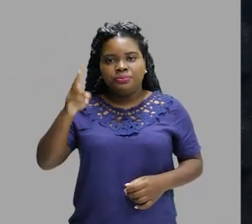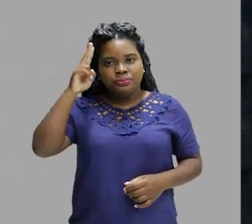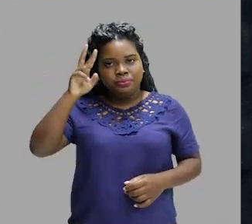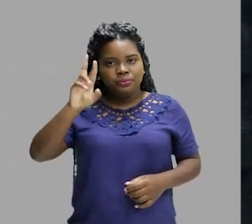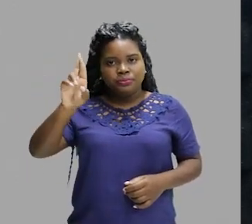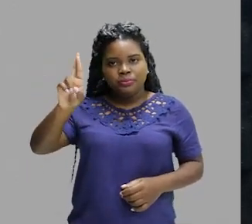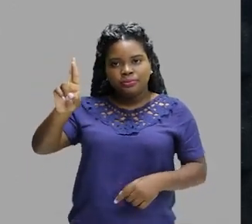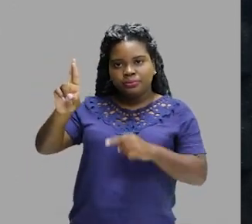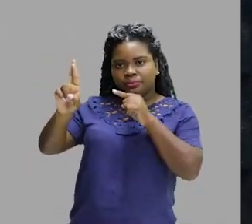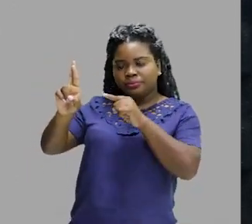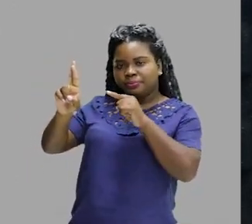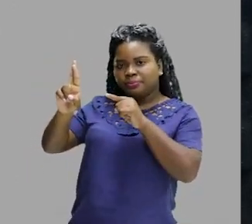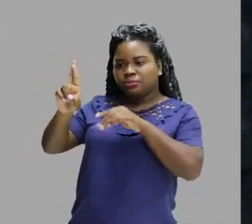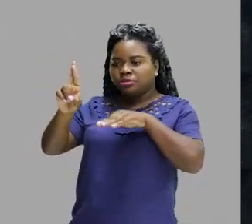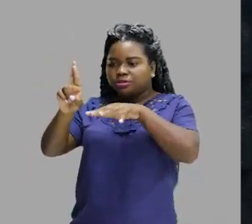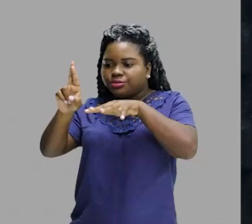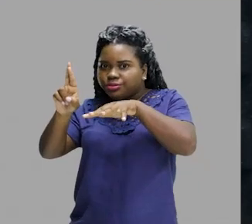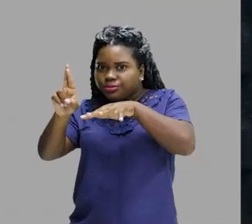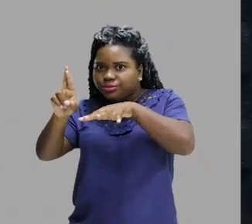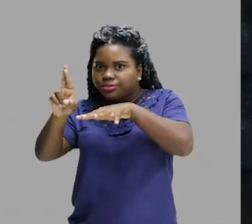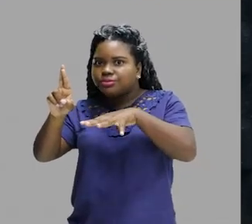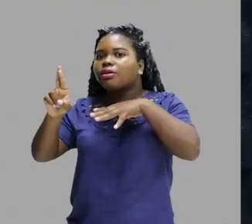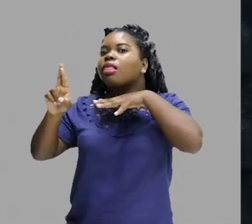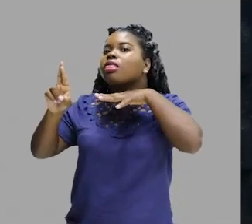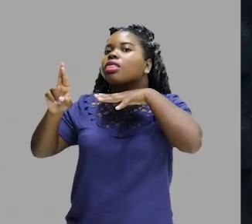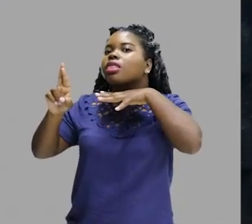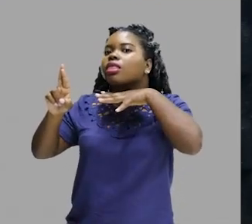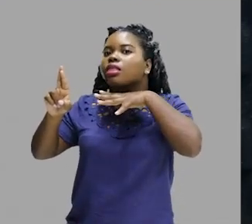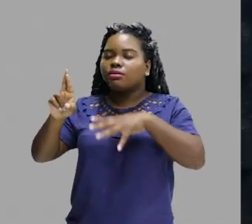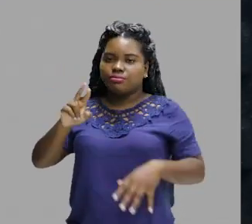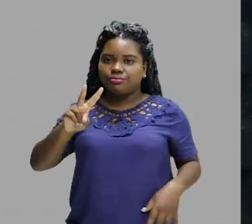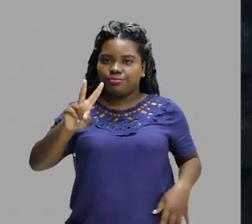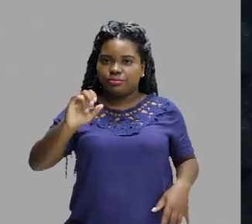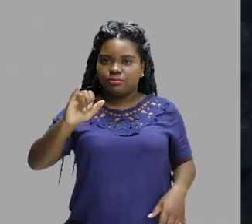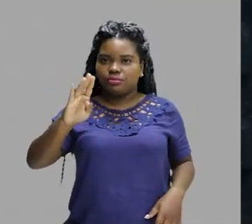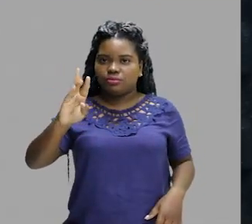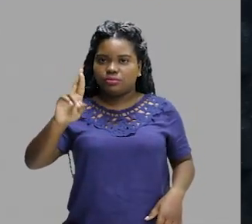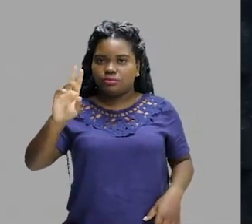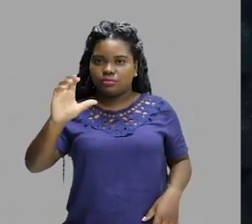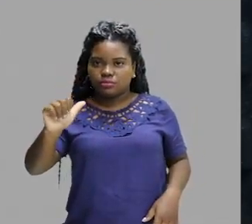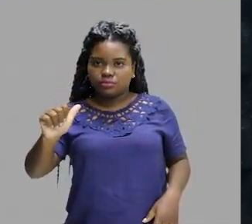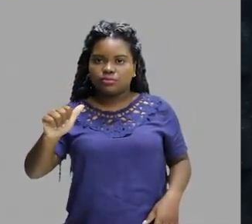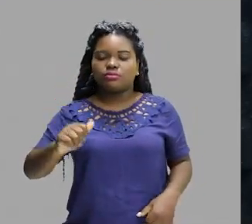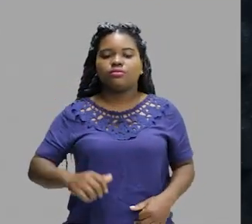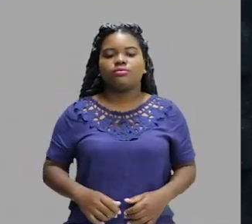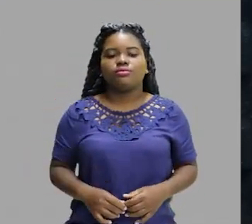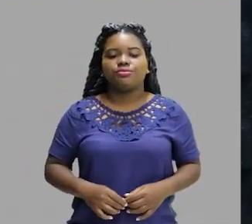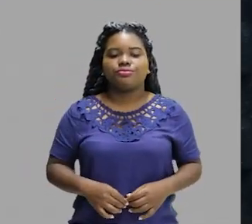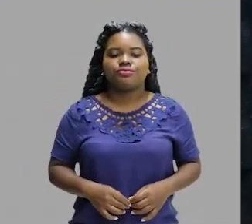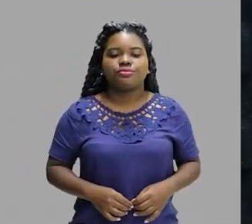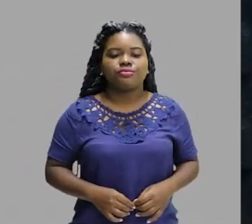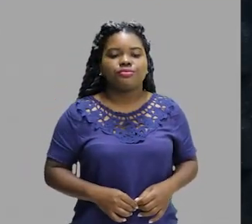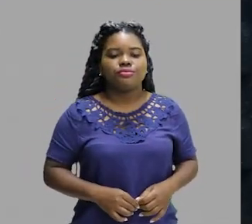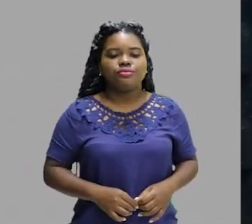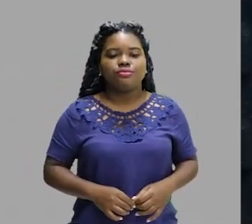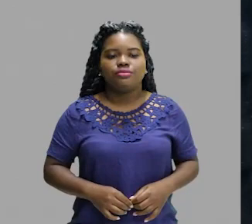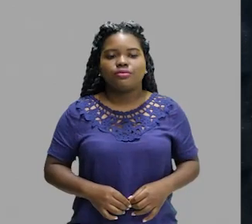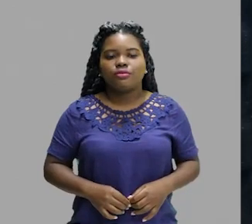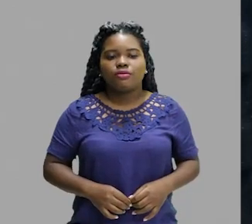que o R é uma letra vibrante na língua espanhola. Roto, quebrado.